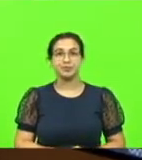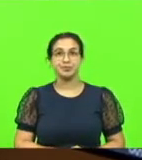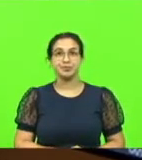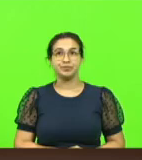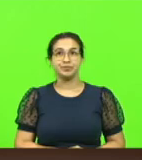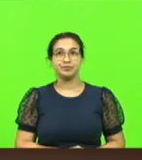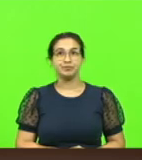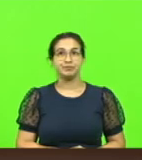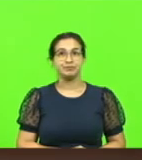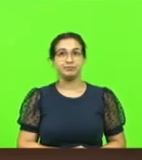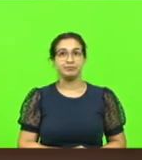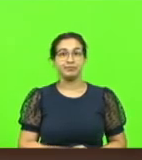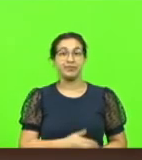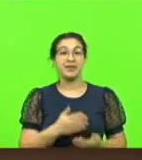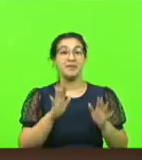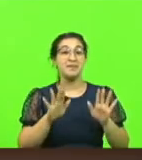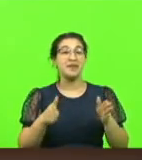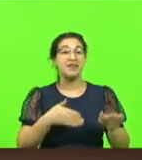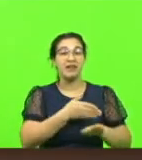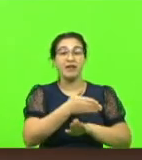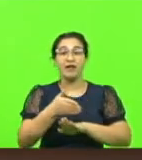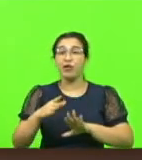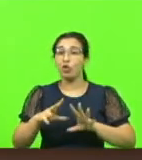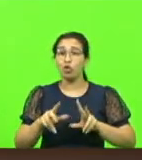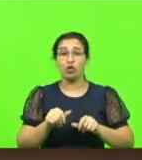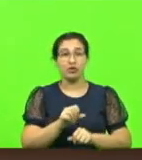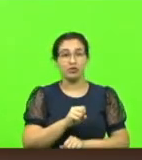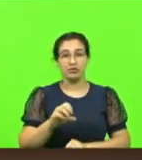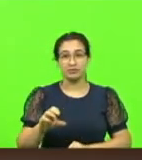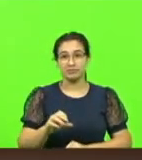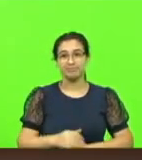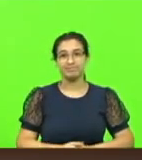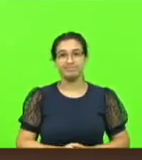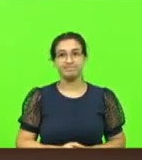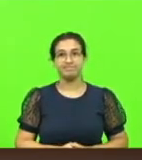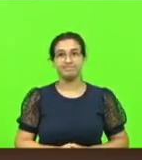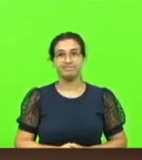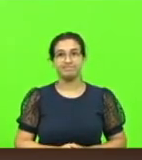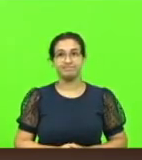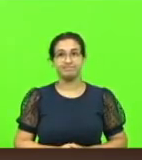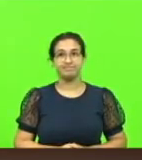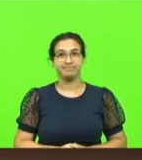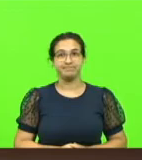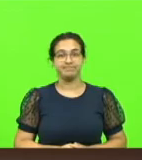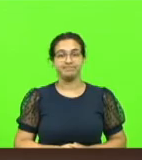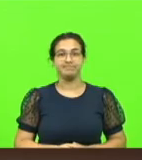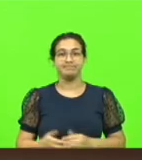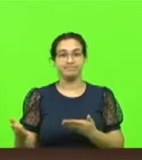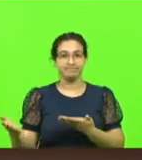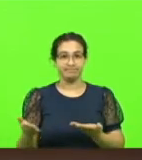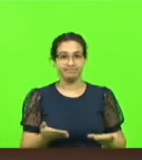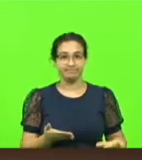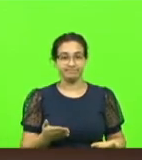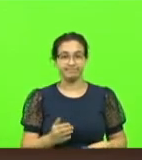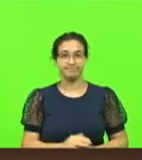está por toda Santa Catarina também, né? Deputado Vicente Caropreso, com a palavra.